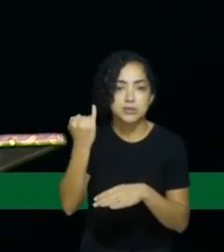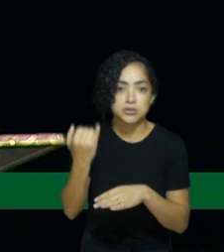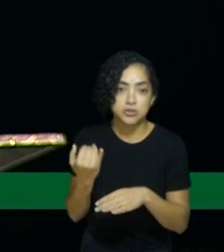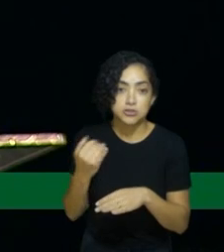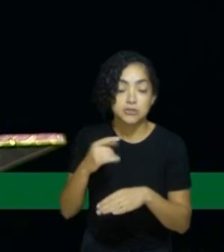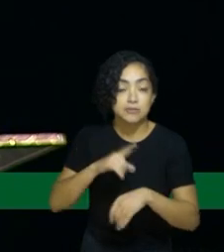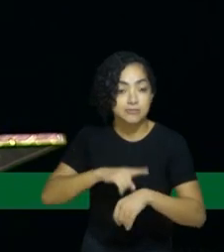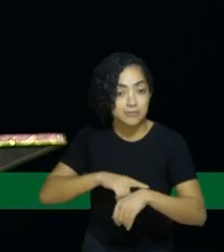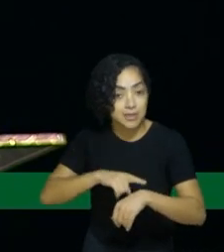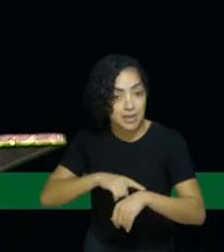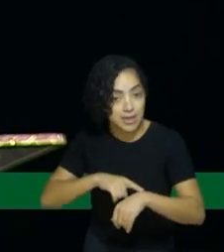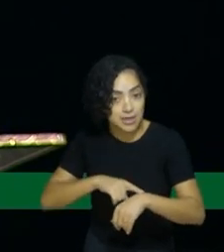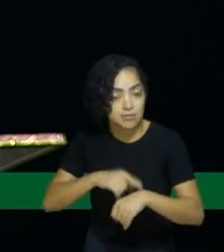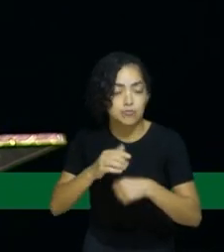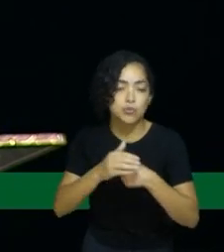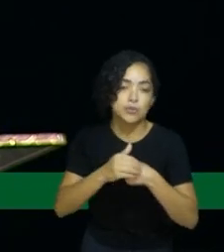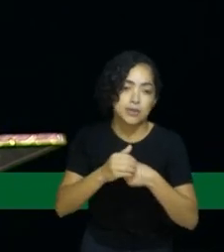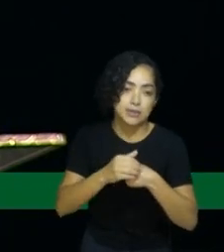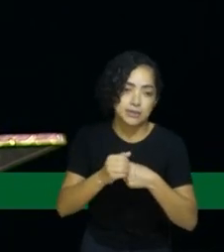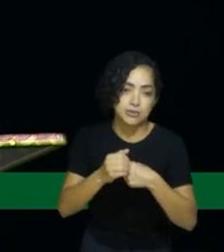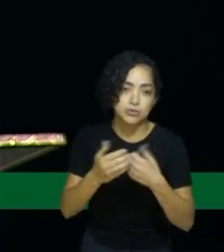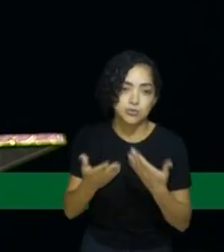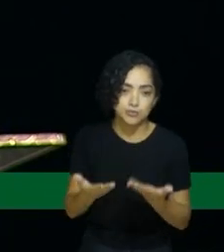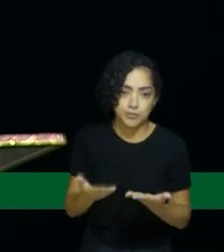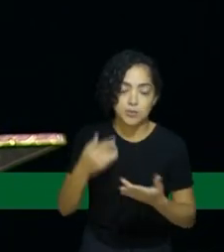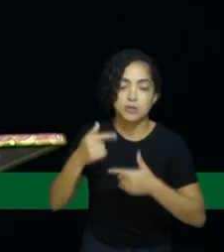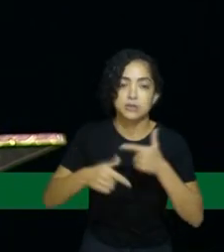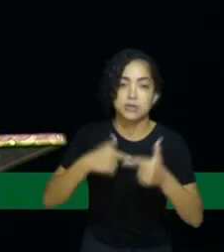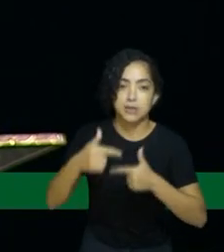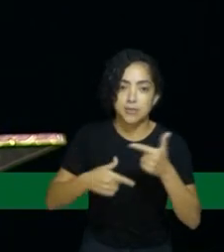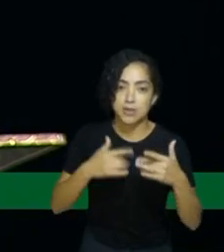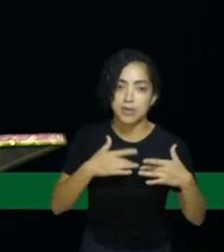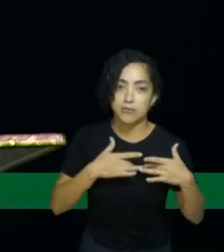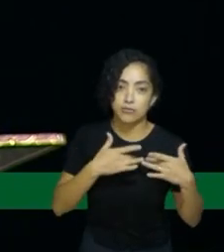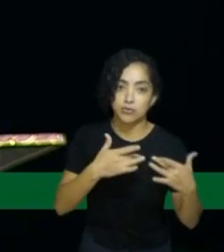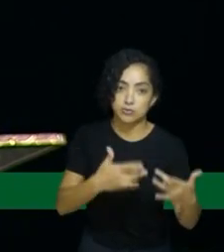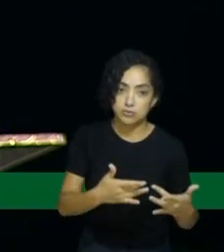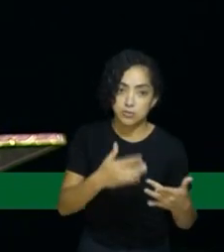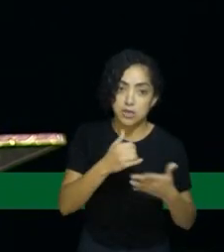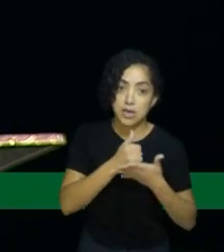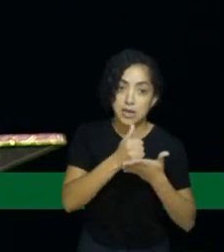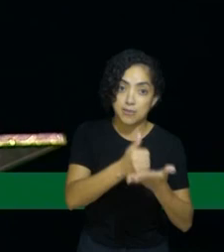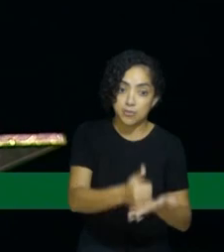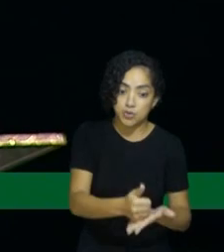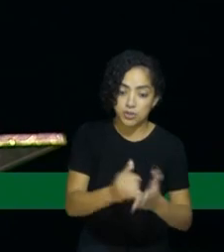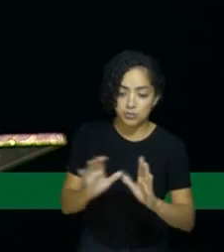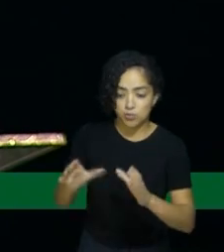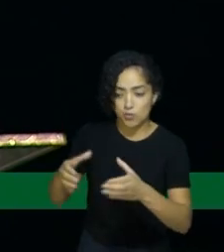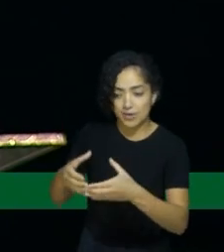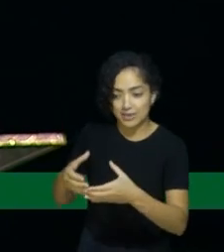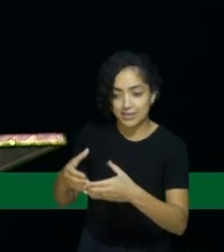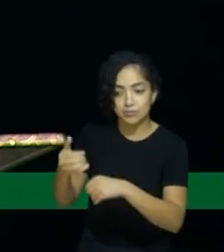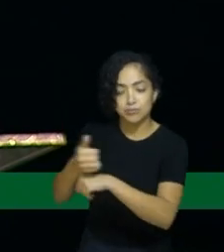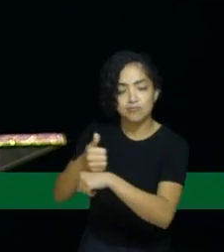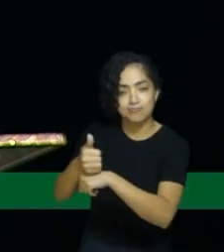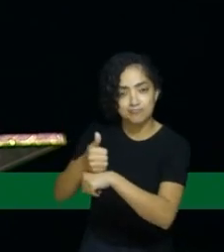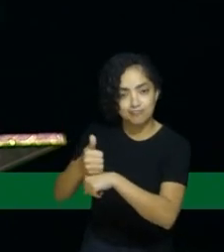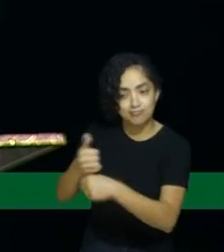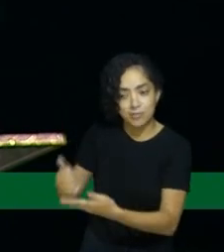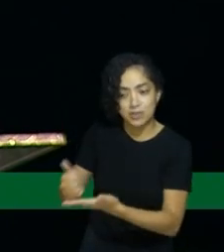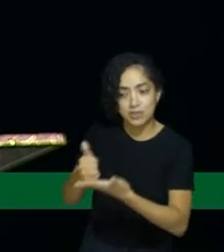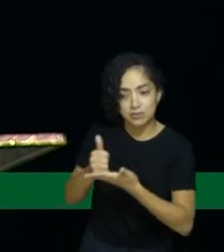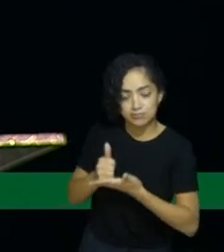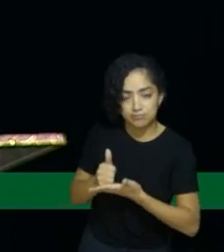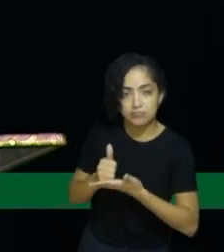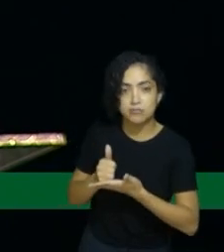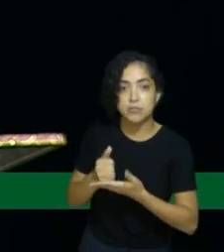tempo o nosso carinho trabalhamos voluntariamente apoiadas por uma equipe de profissionais que oferece um